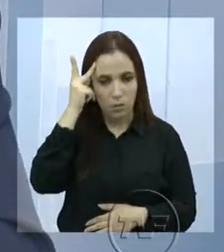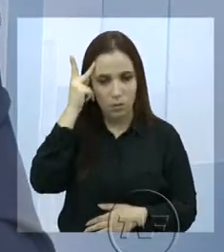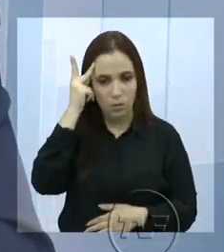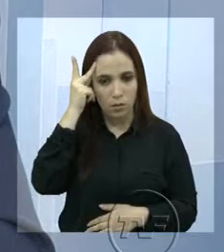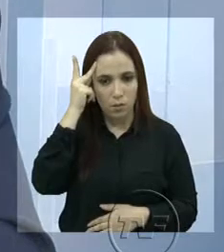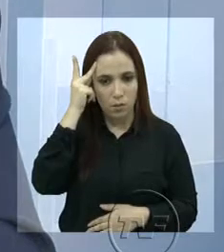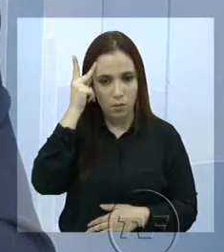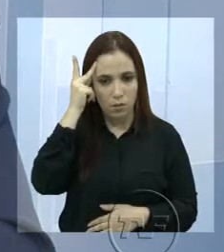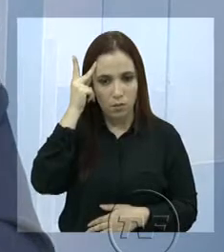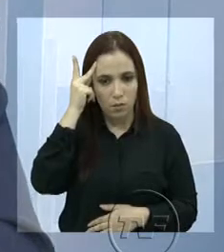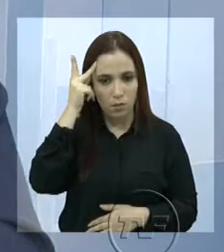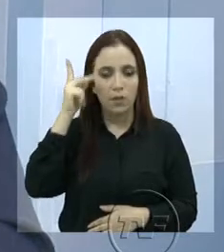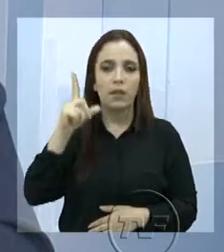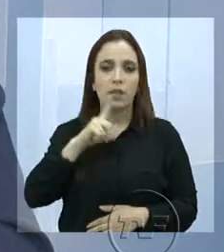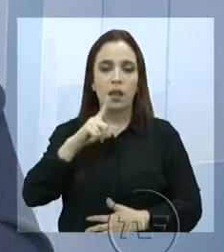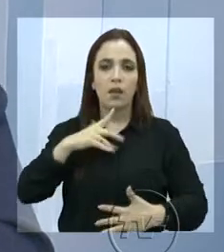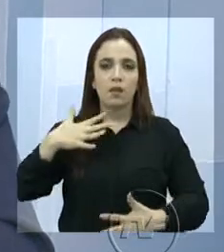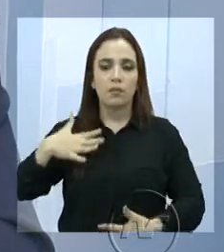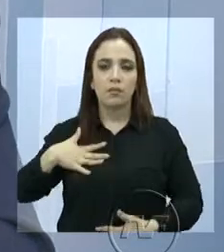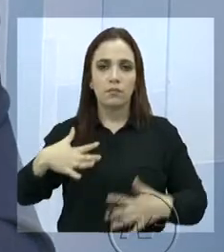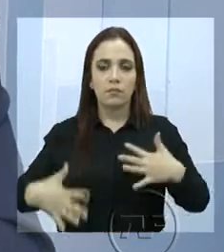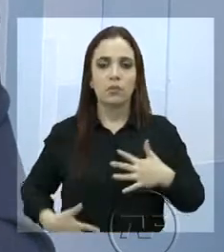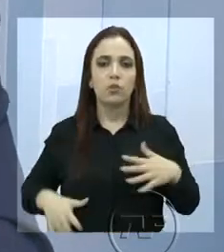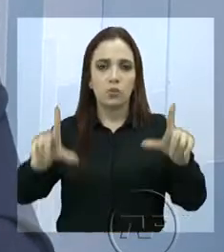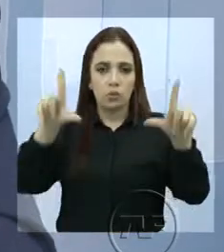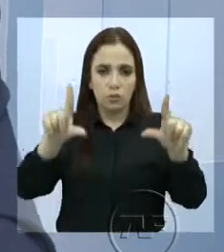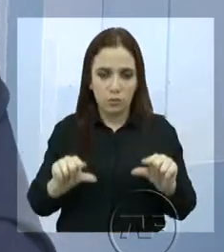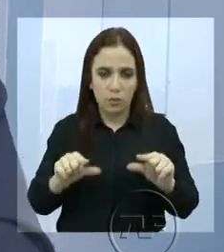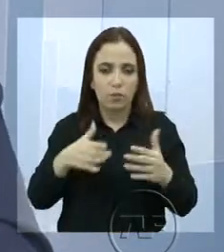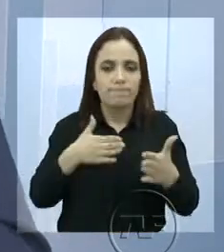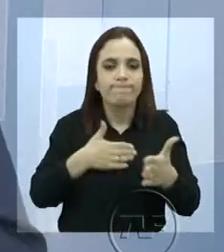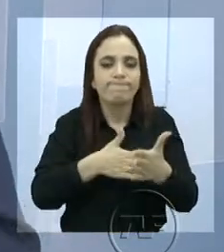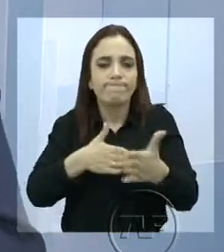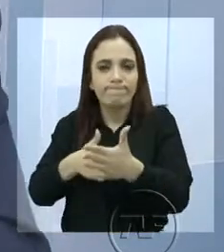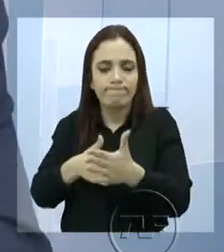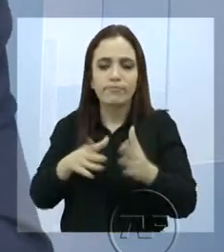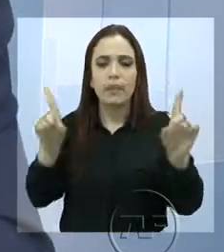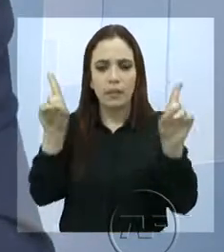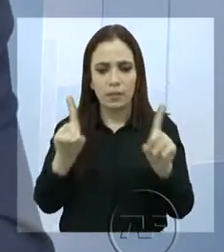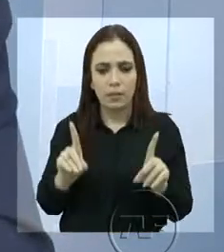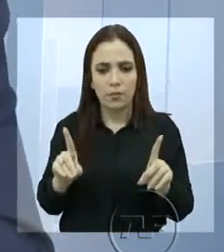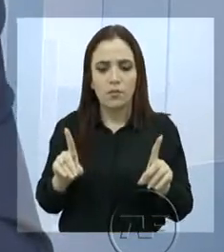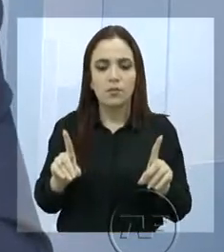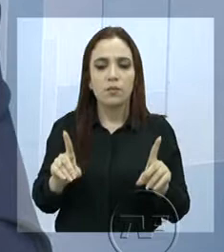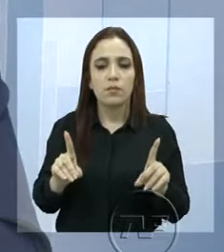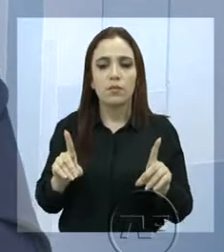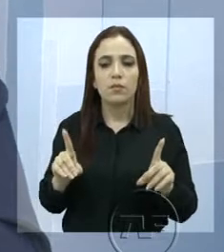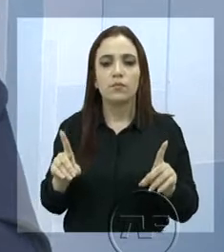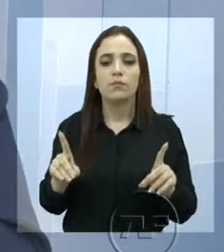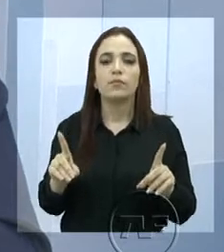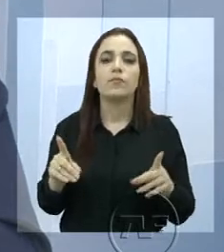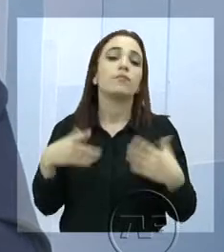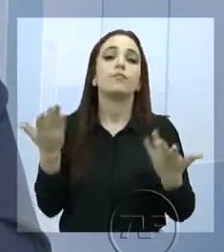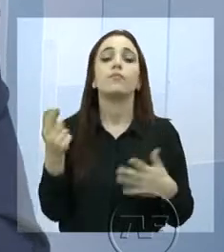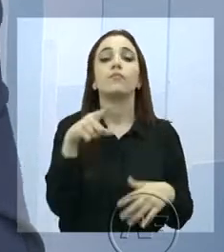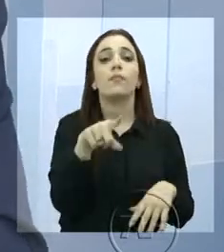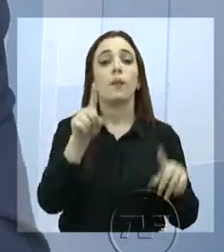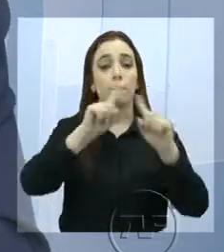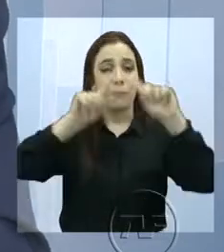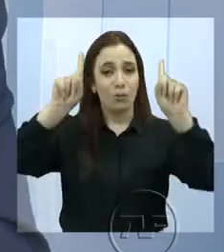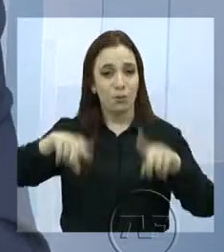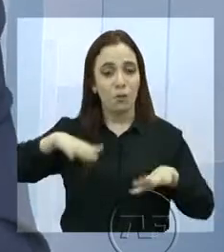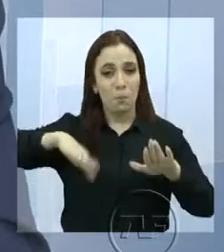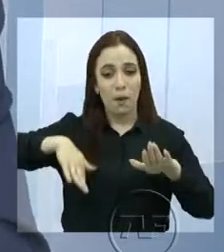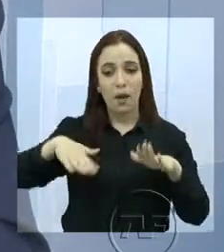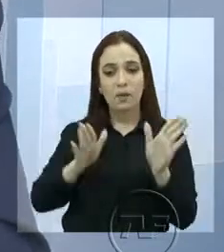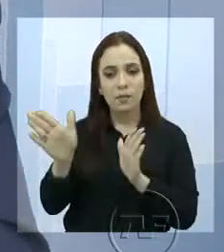com mobilidade reduzida ou ou com alguma deficiência, né? E esse projeto, o Praia Acessível,